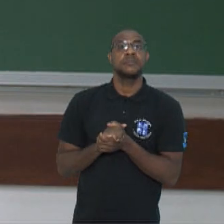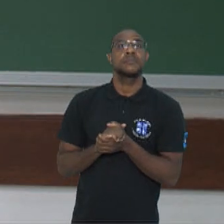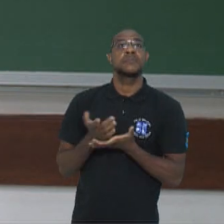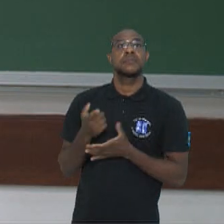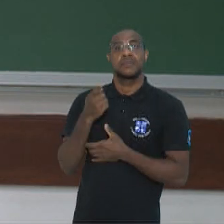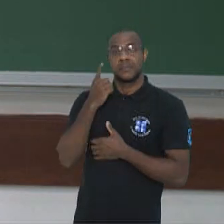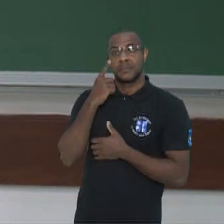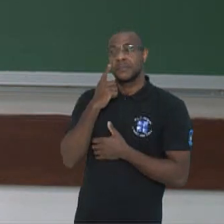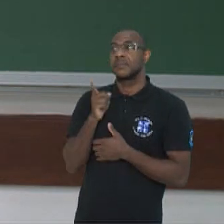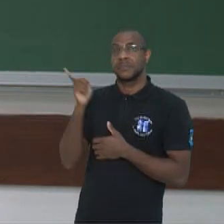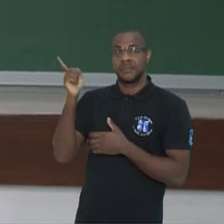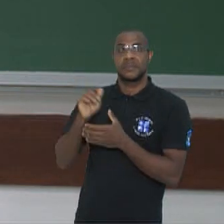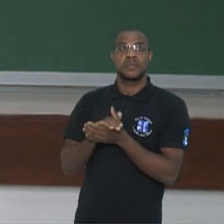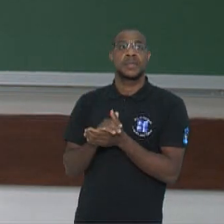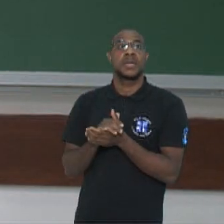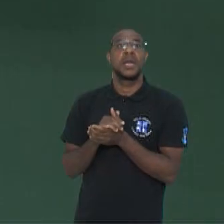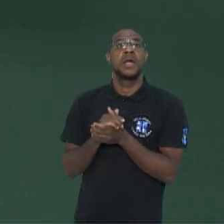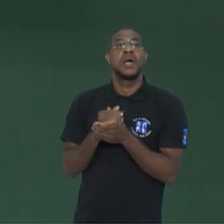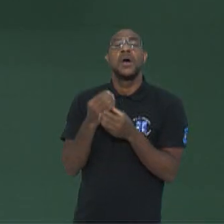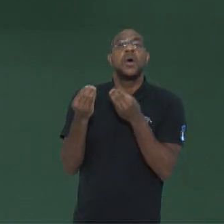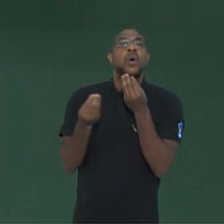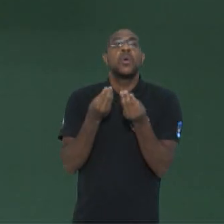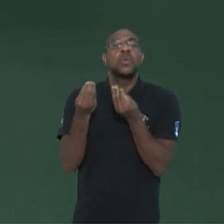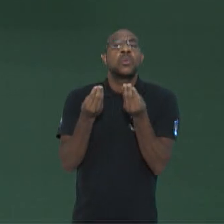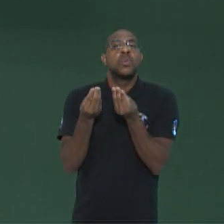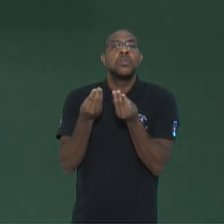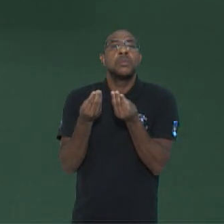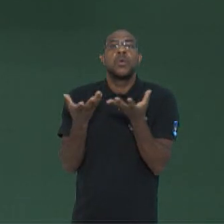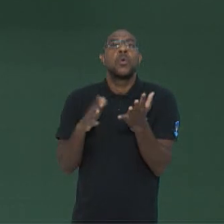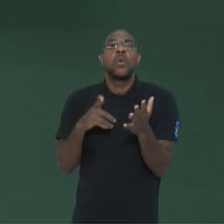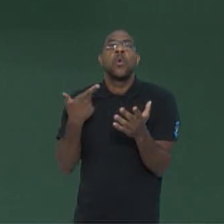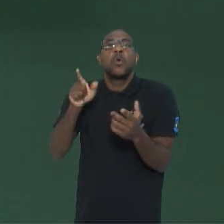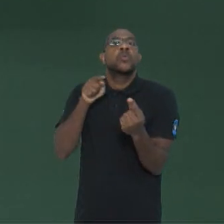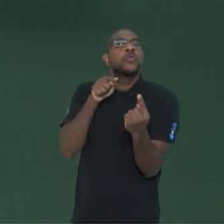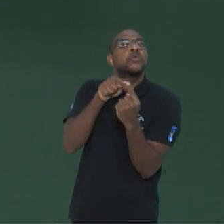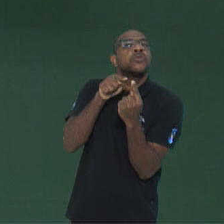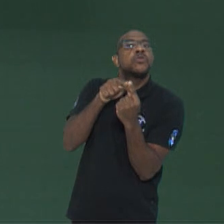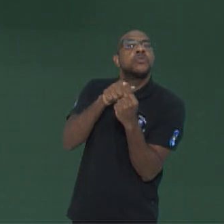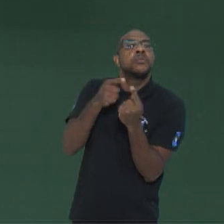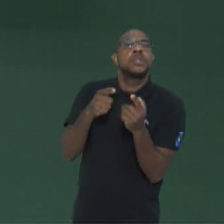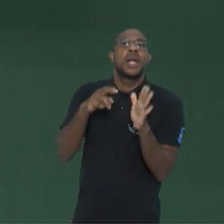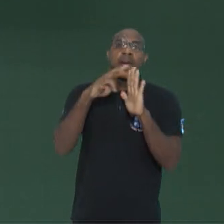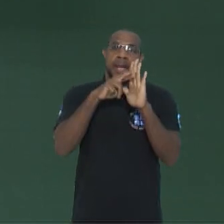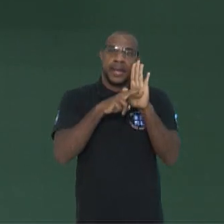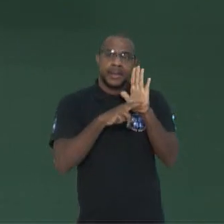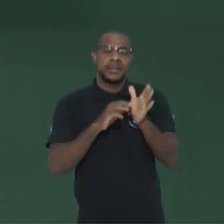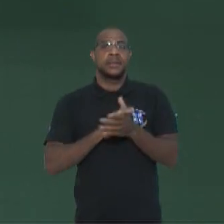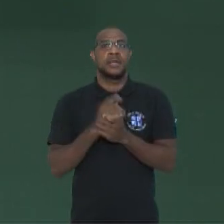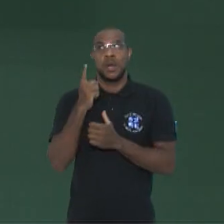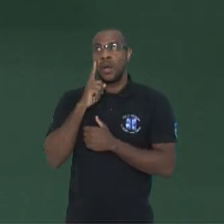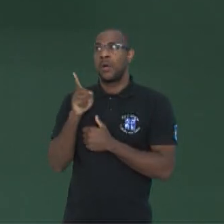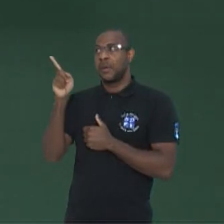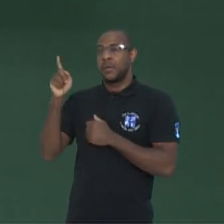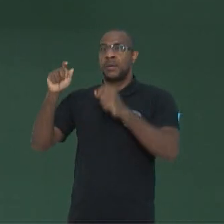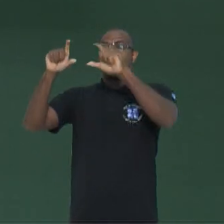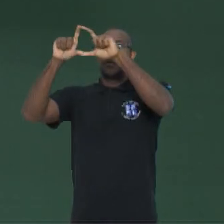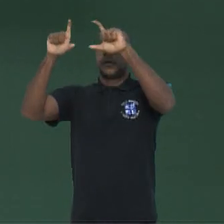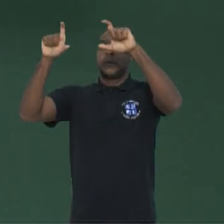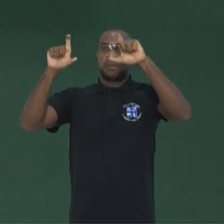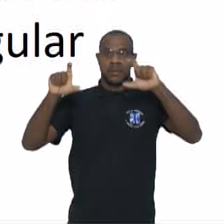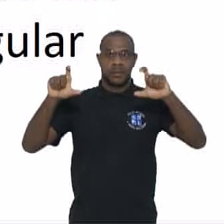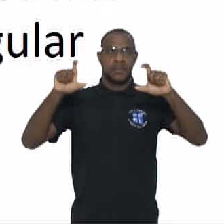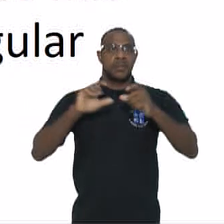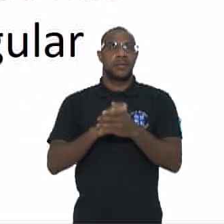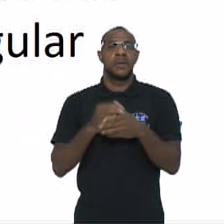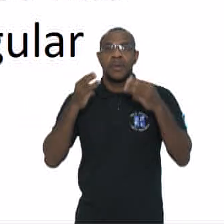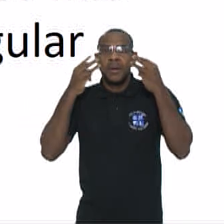desculpem, agora a gente vai começar a ver esses outros tipos, né? Essas outras regrinhas. Olhem lá então a tirinha do Garfield.